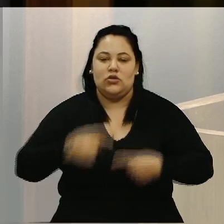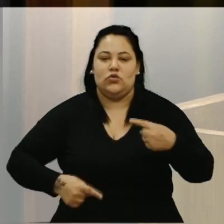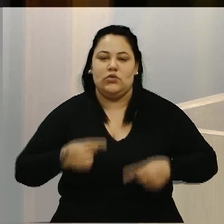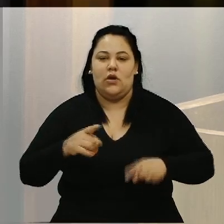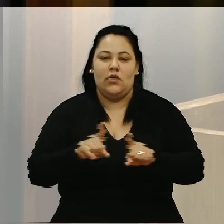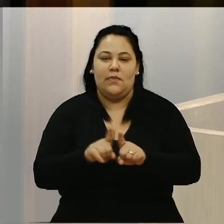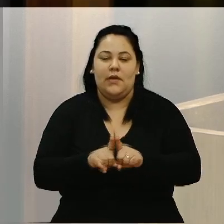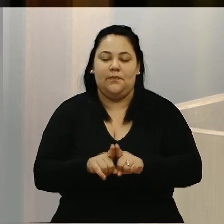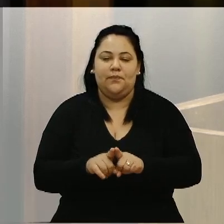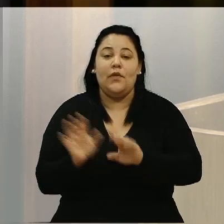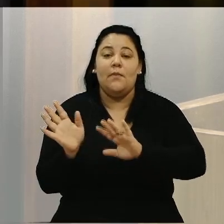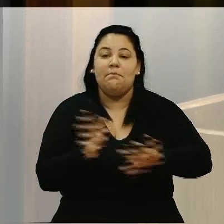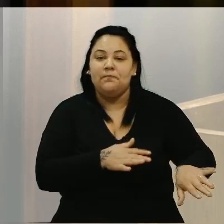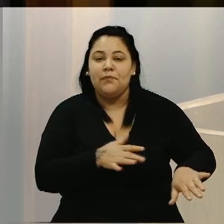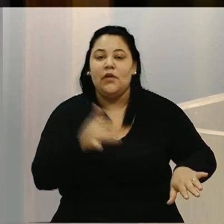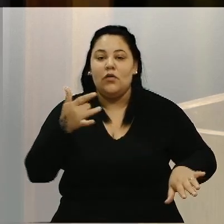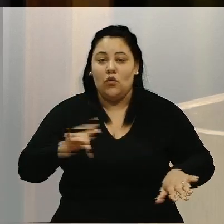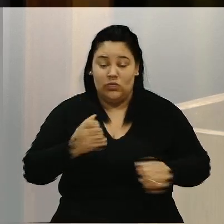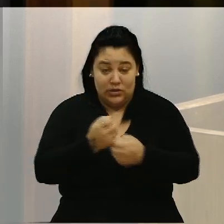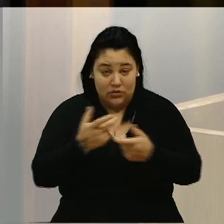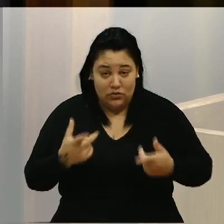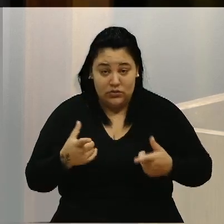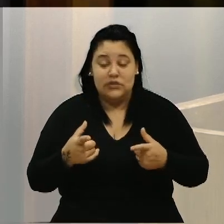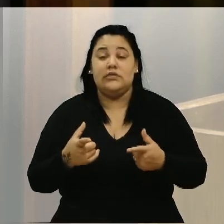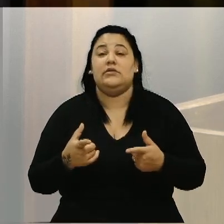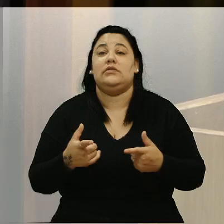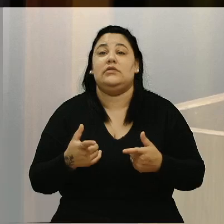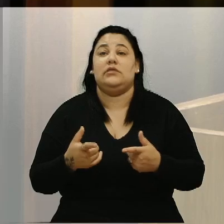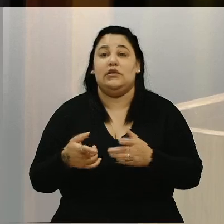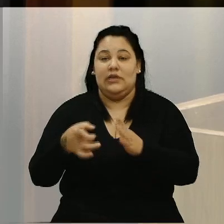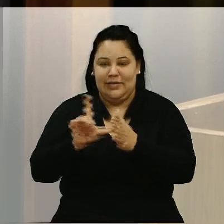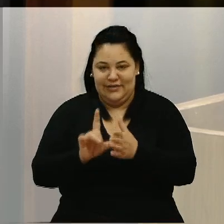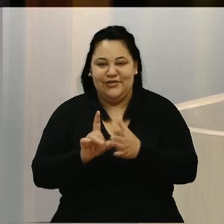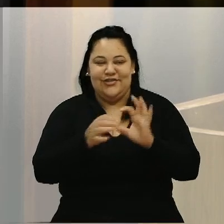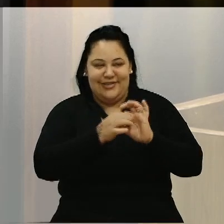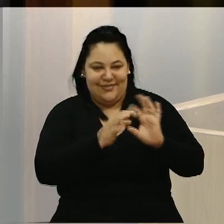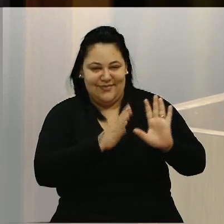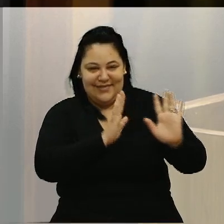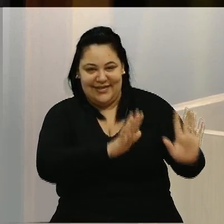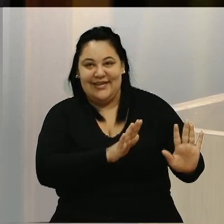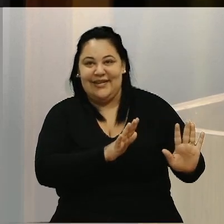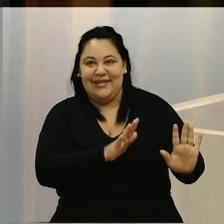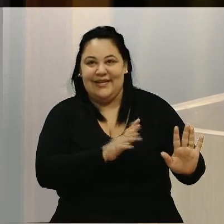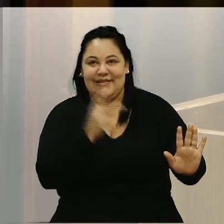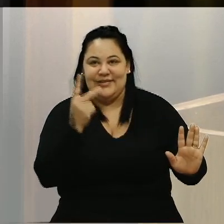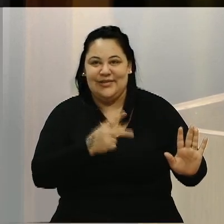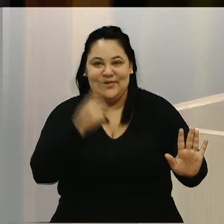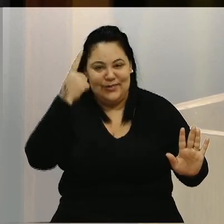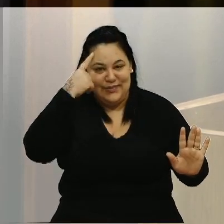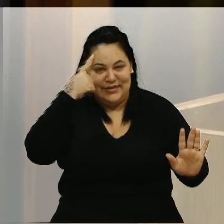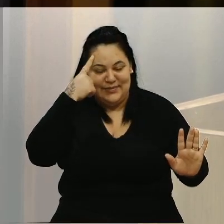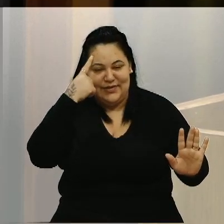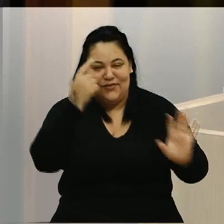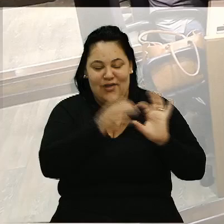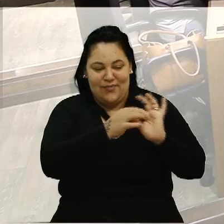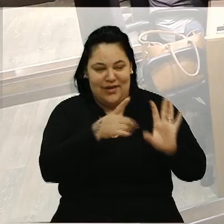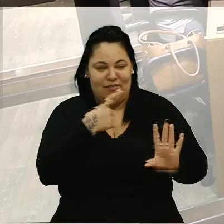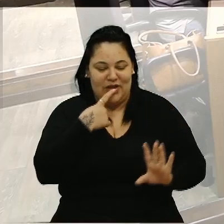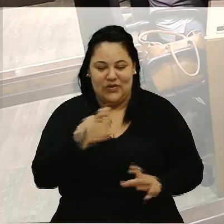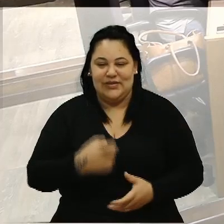Outra questão, e então antes de passar para o segundo raciocínio, eu vou dar a parte para a vereadora